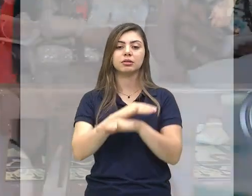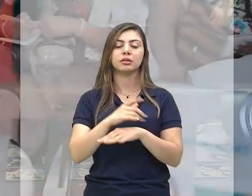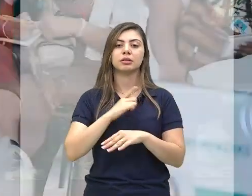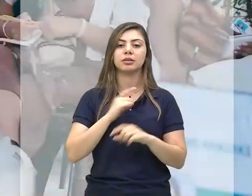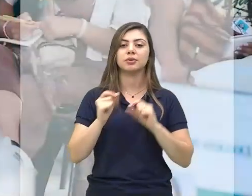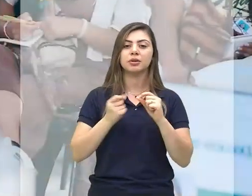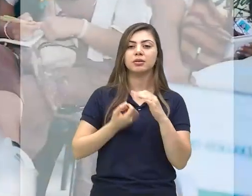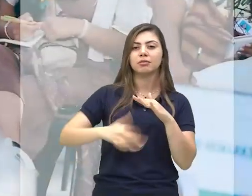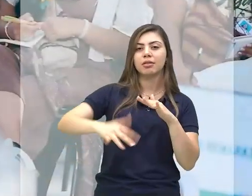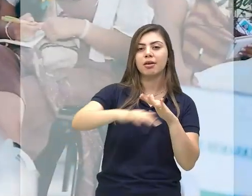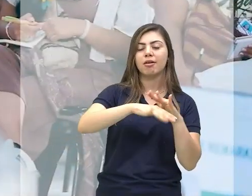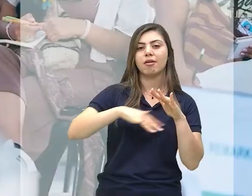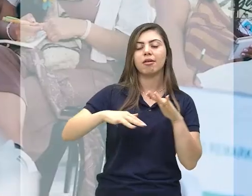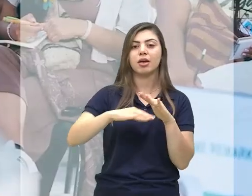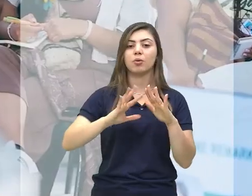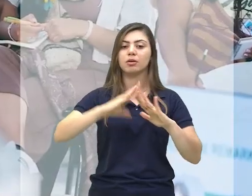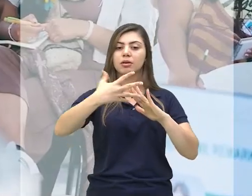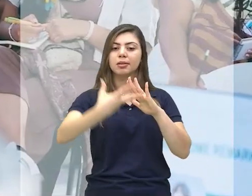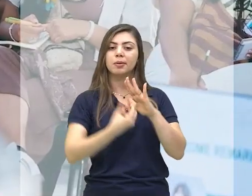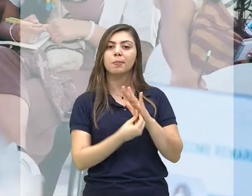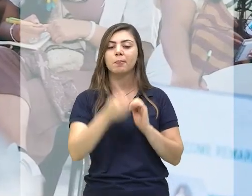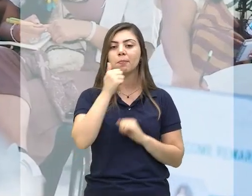quilombolas, mulheres,